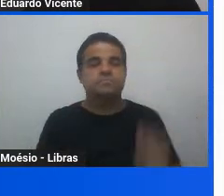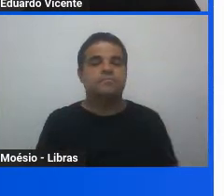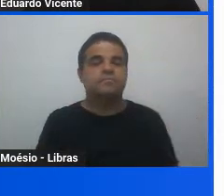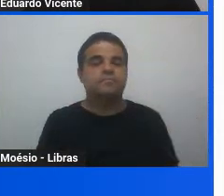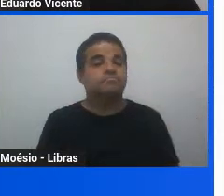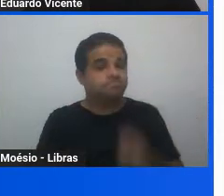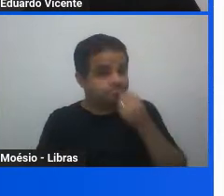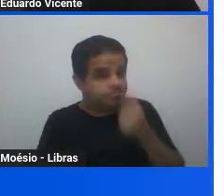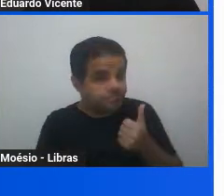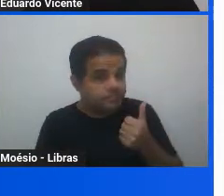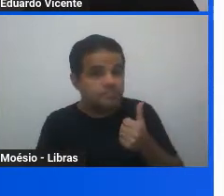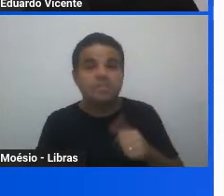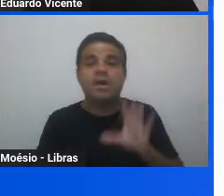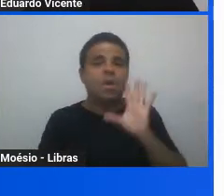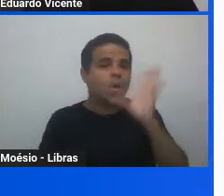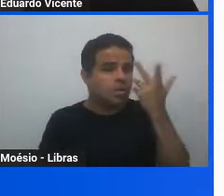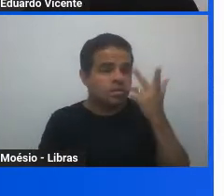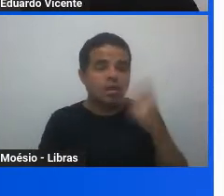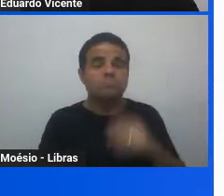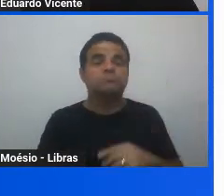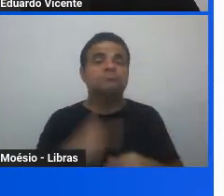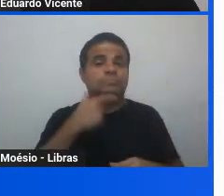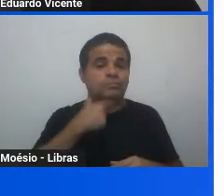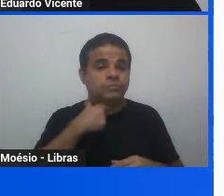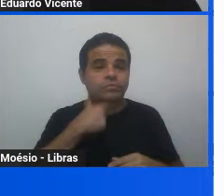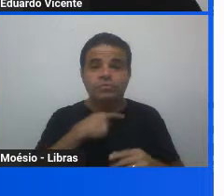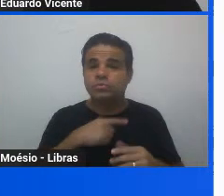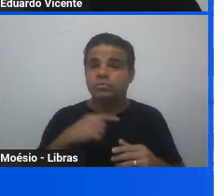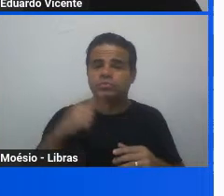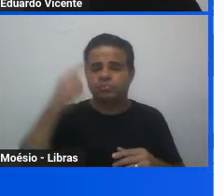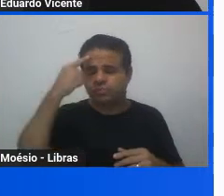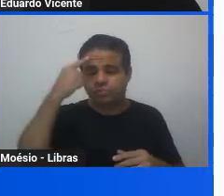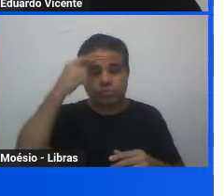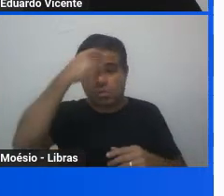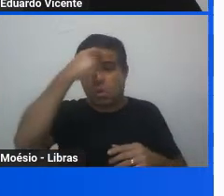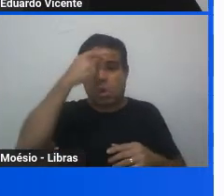Bom, vítima com obstrução encontra-se inconsciente.